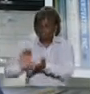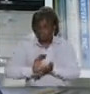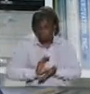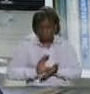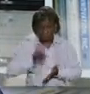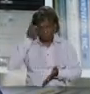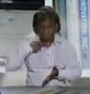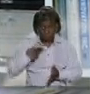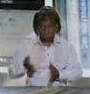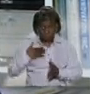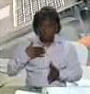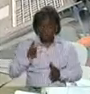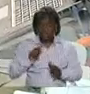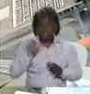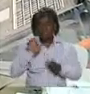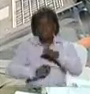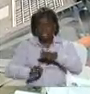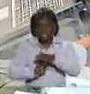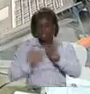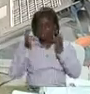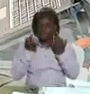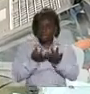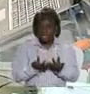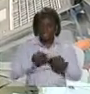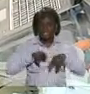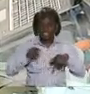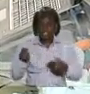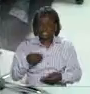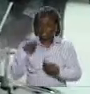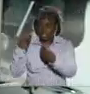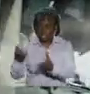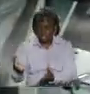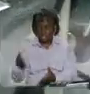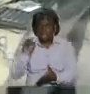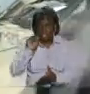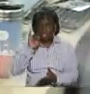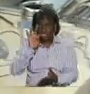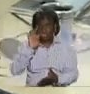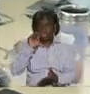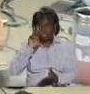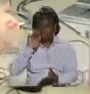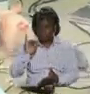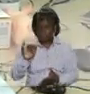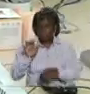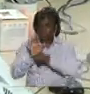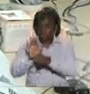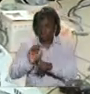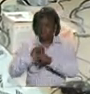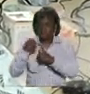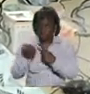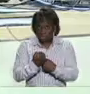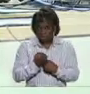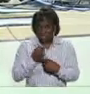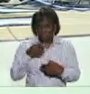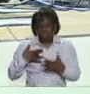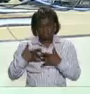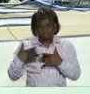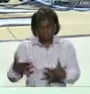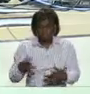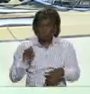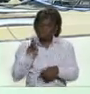capital filantrópico, ou seja, empresas, famílias, pessoas doam capital para a Cital para que ela aloque para impacto social, seja na forma